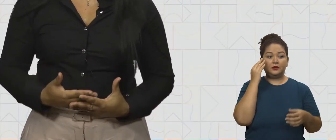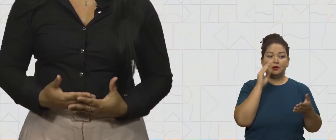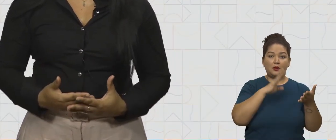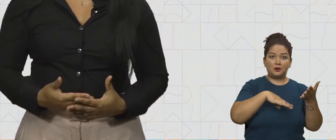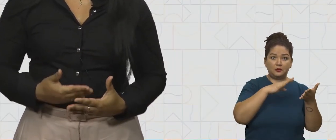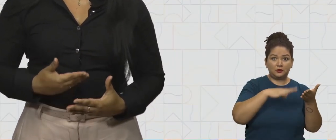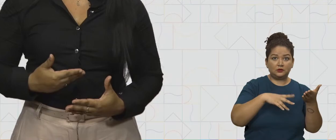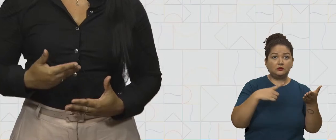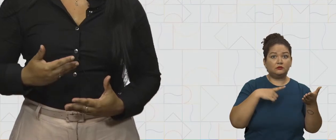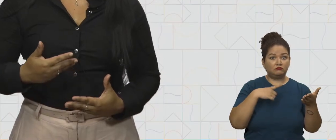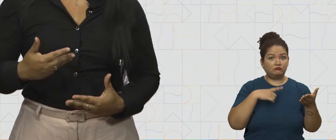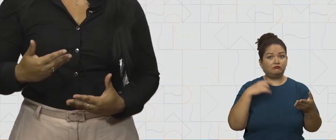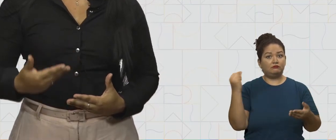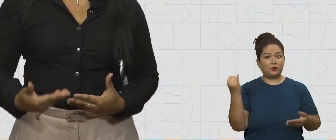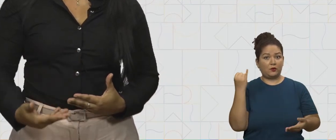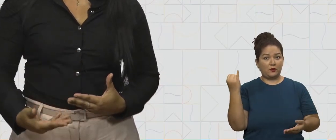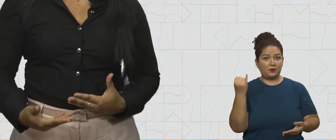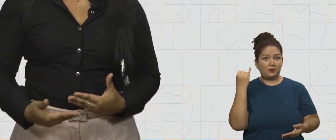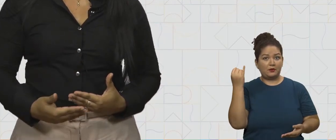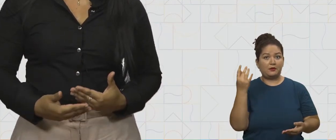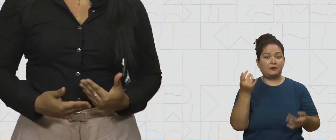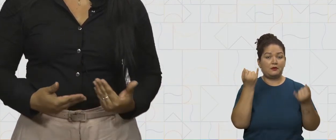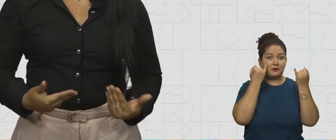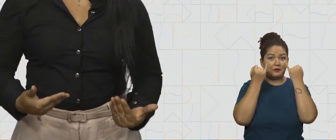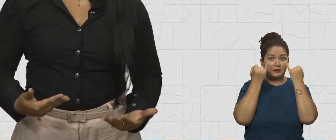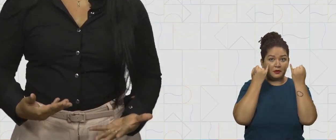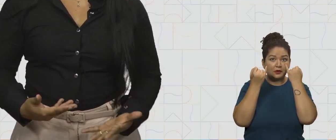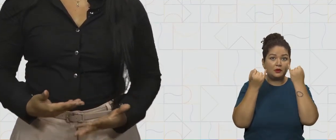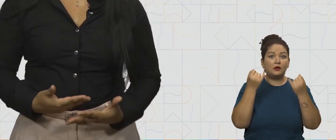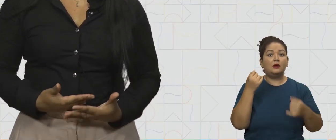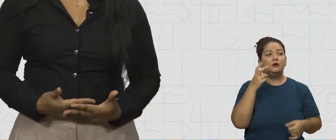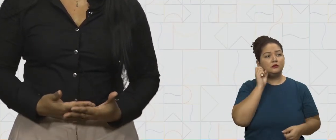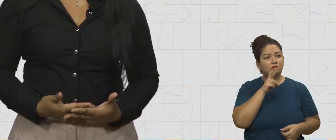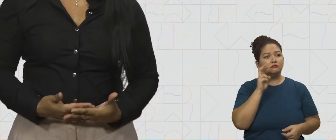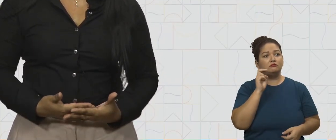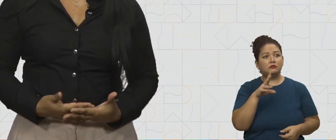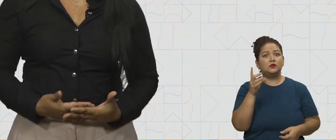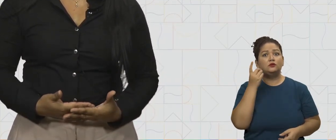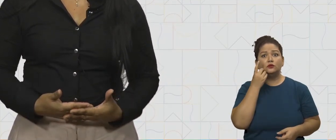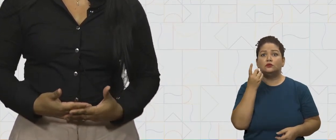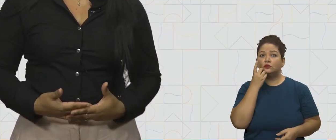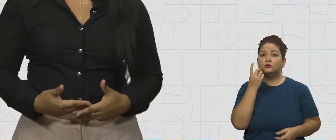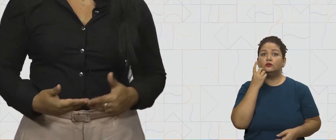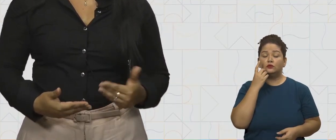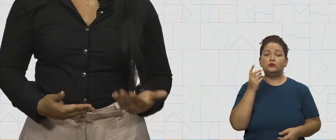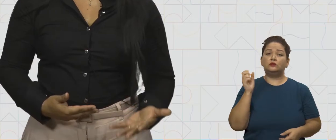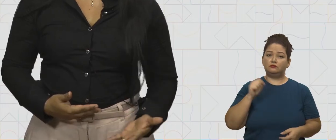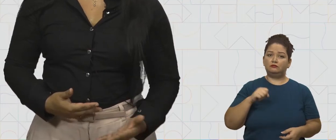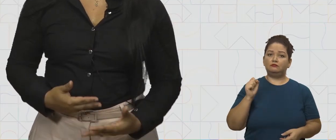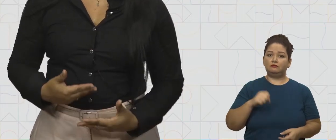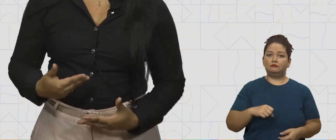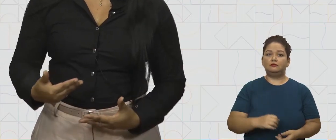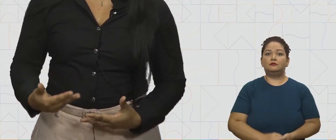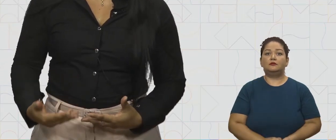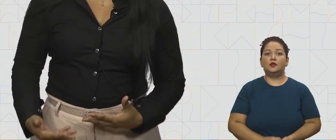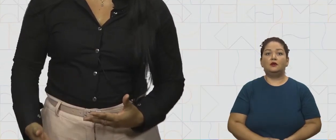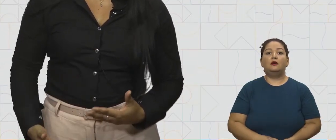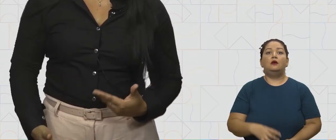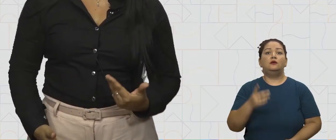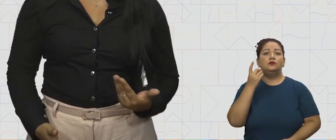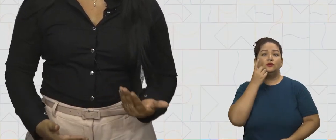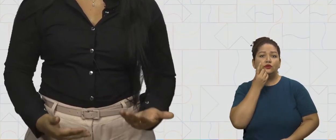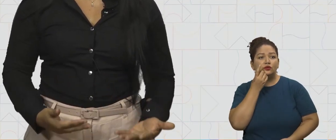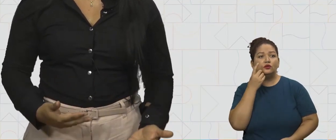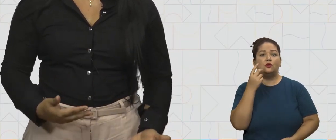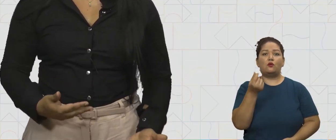nos boletos tem informações pertinentes que estão circulando em nosso dia a dia, como os dados, as